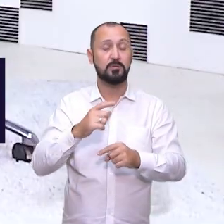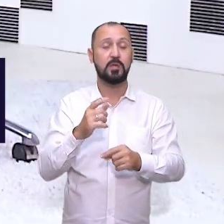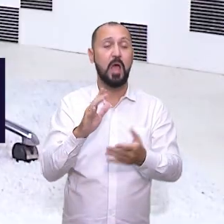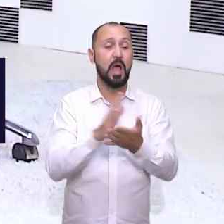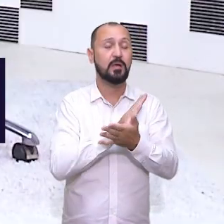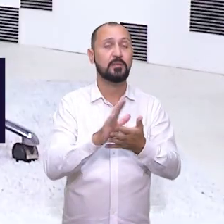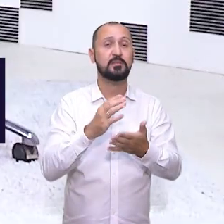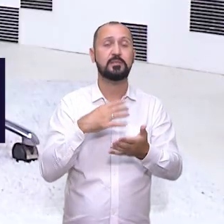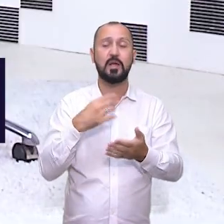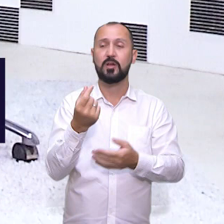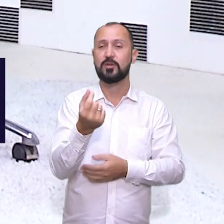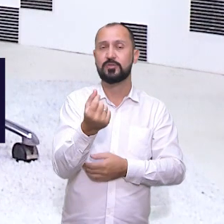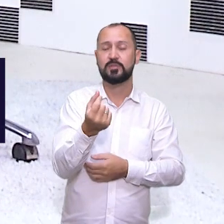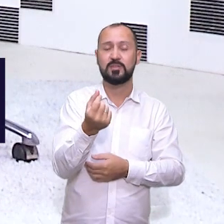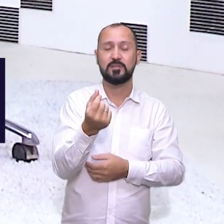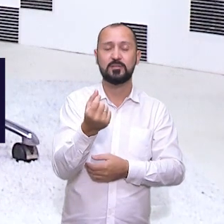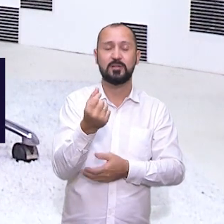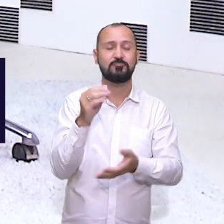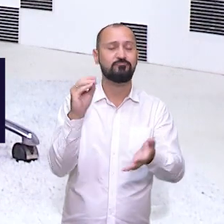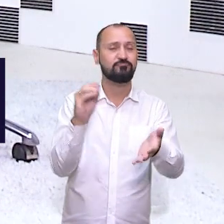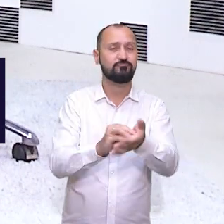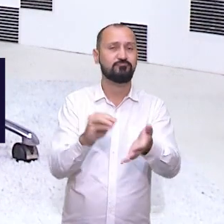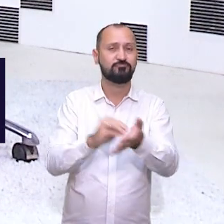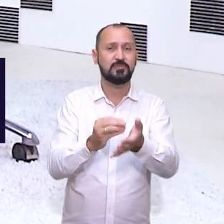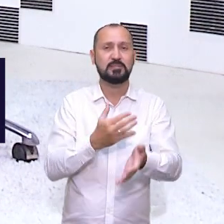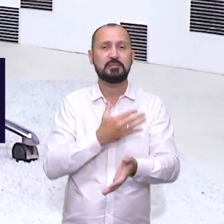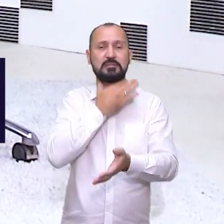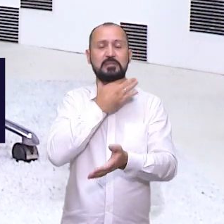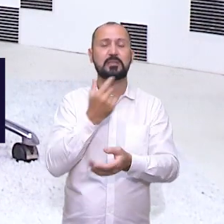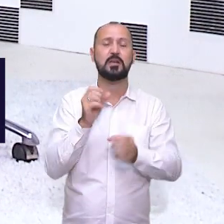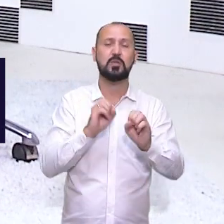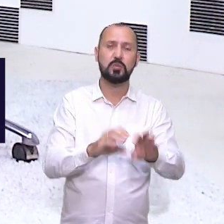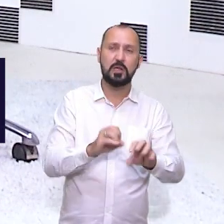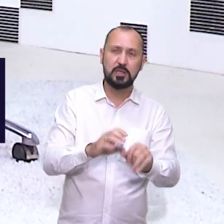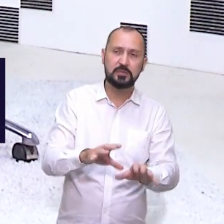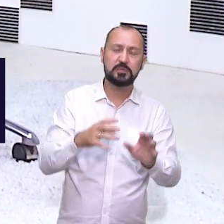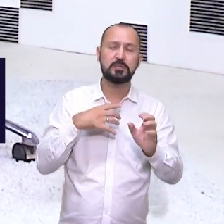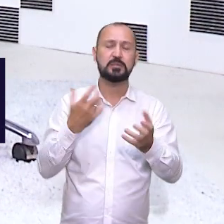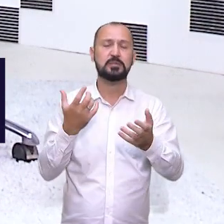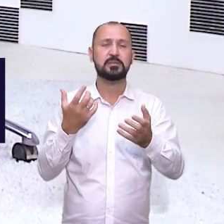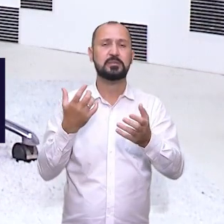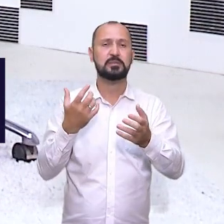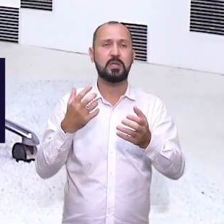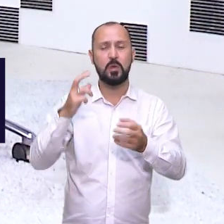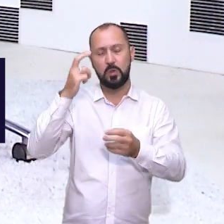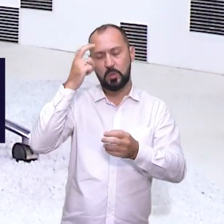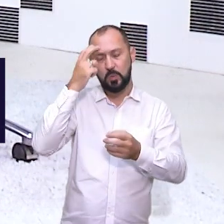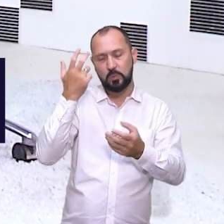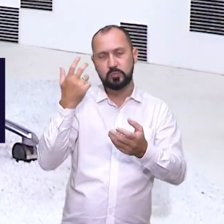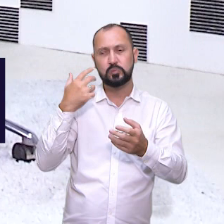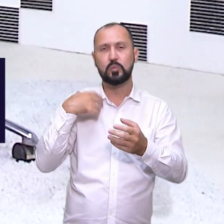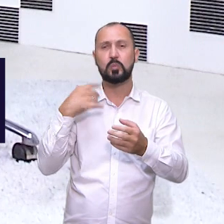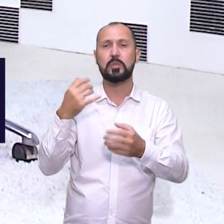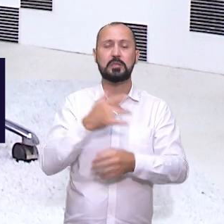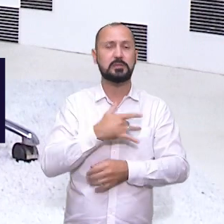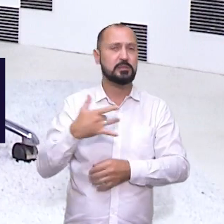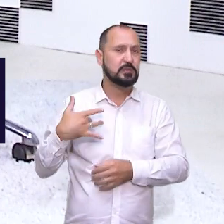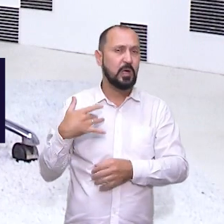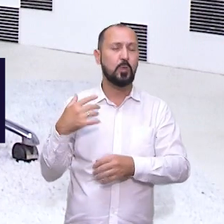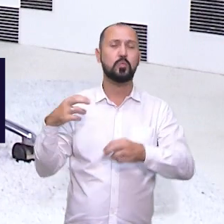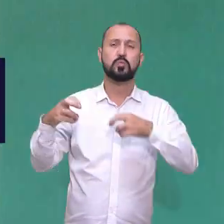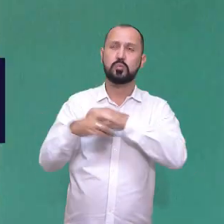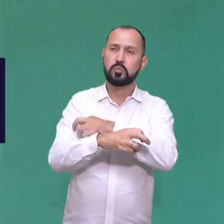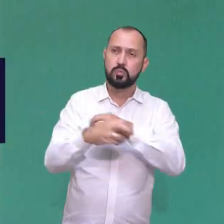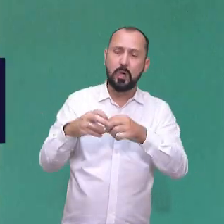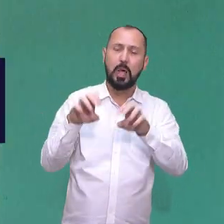vezes, um município ou mesmo um estado que tem carências enormes, né, com relação à educação, à saúde, a